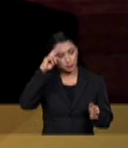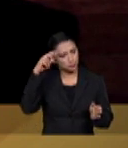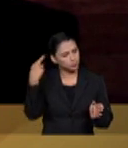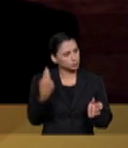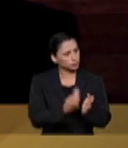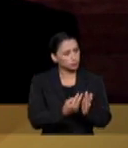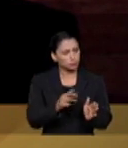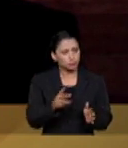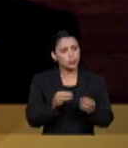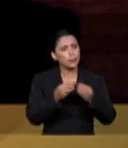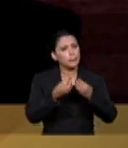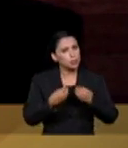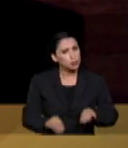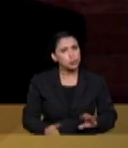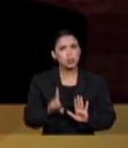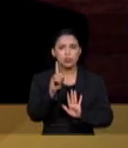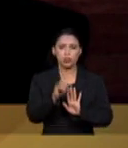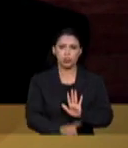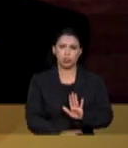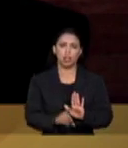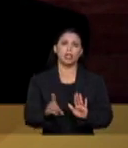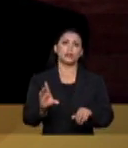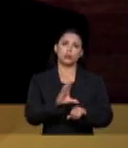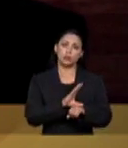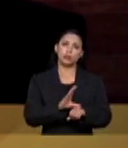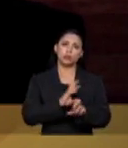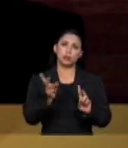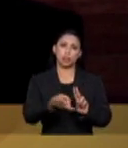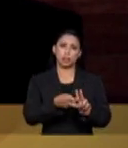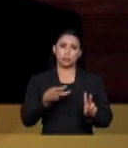temporal para demarcação de terras indígenas